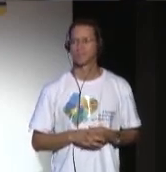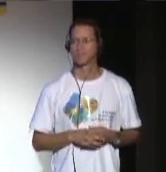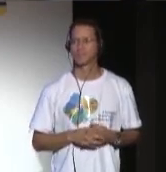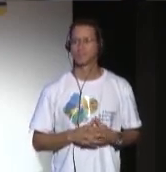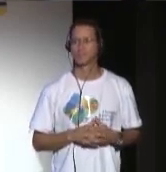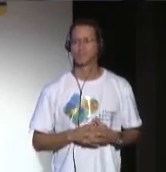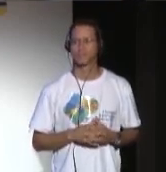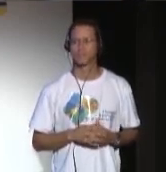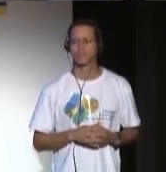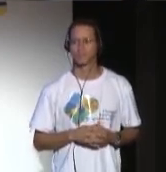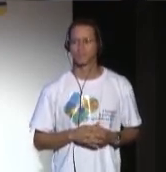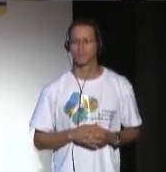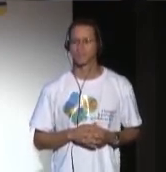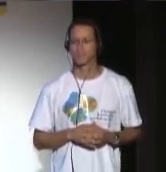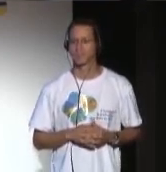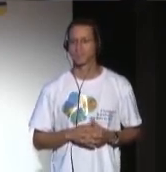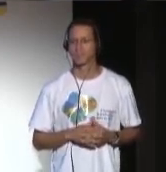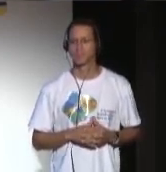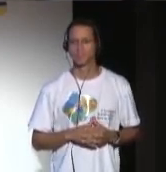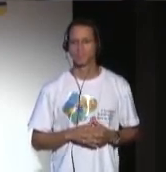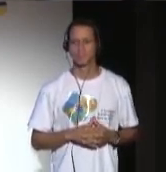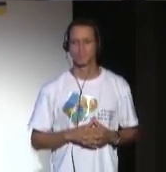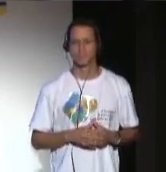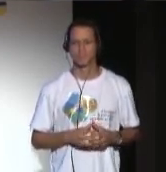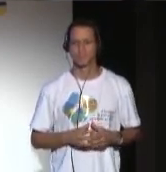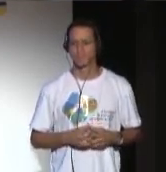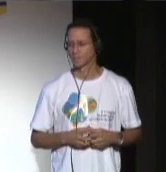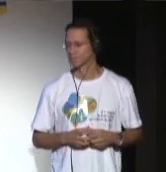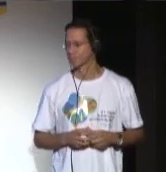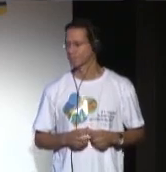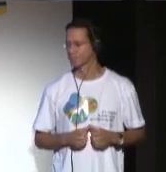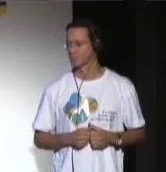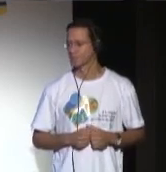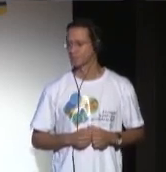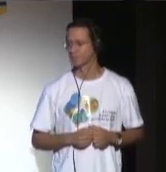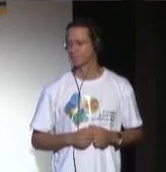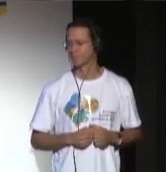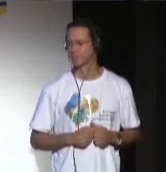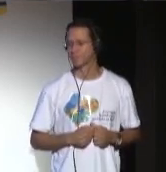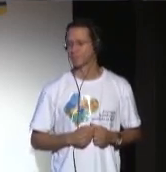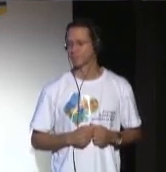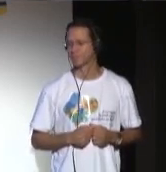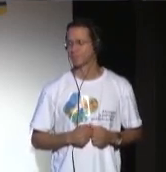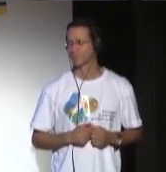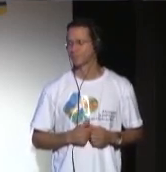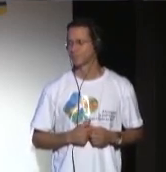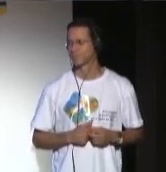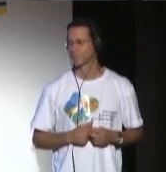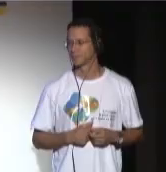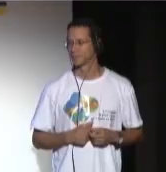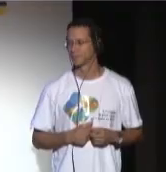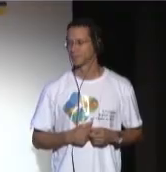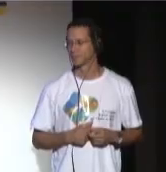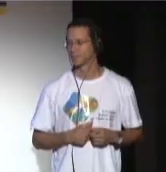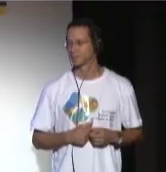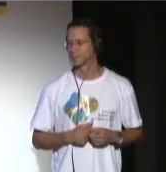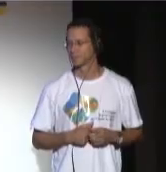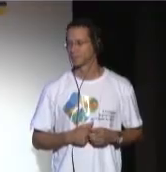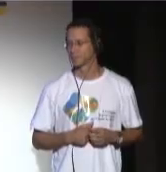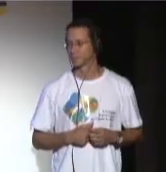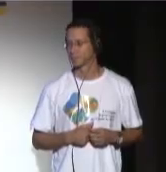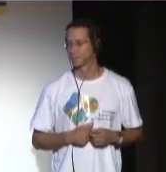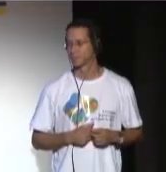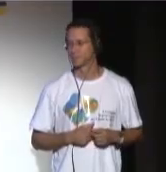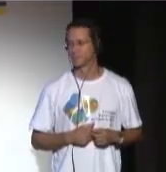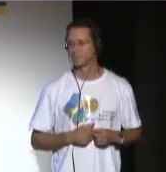All right, what do I press? Nope, that's not working. How about this? Is it the red one?